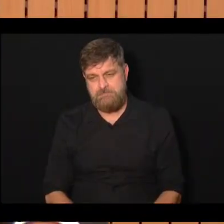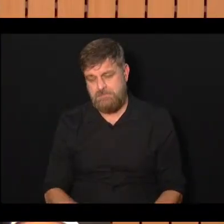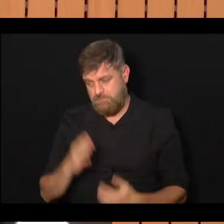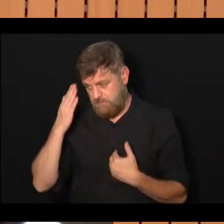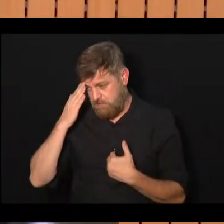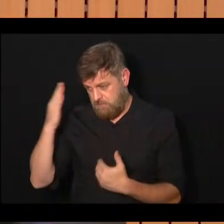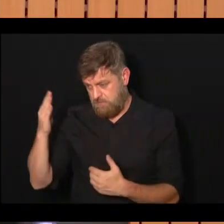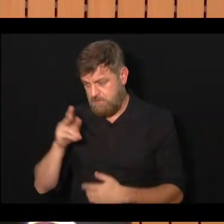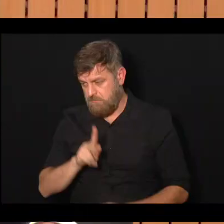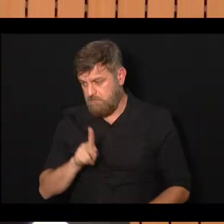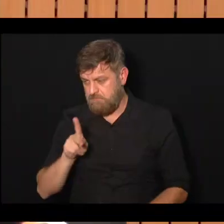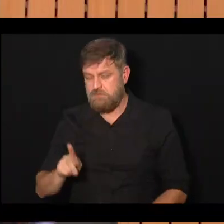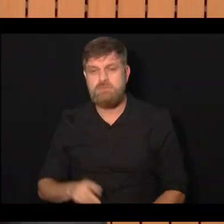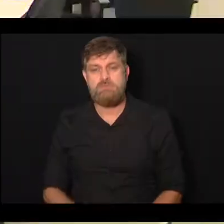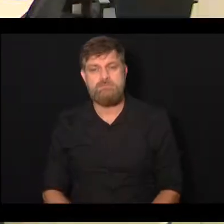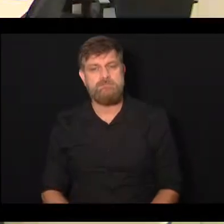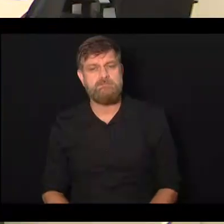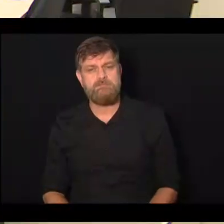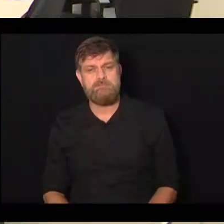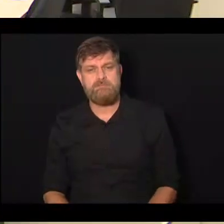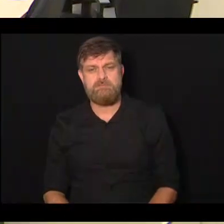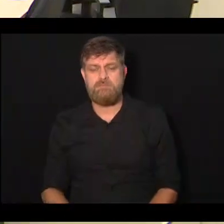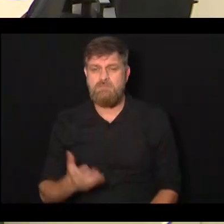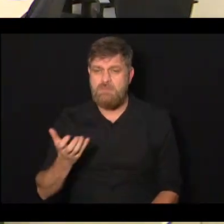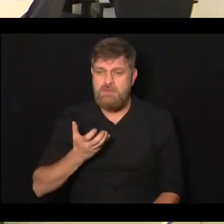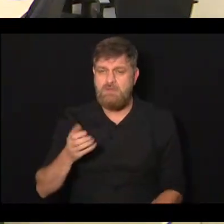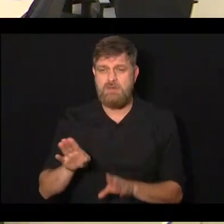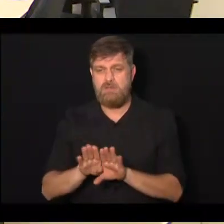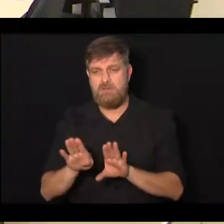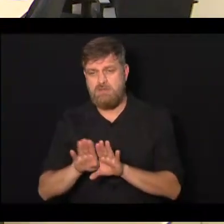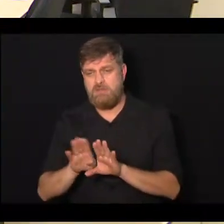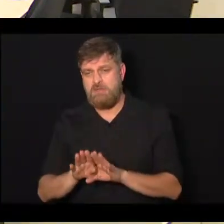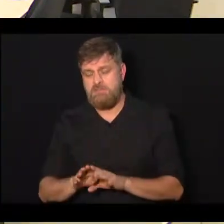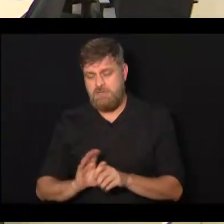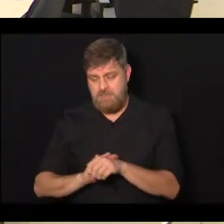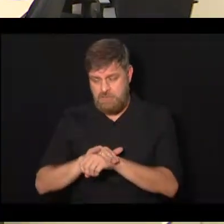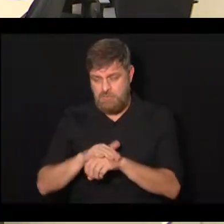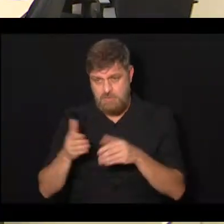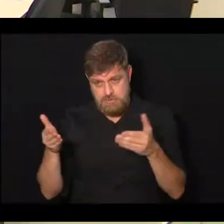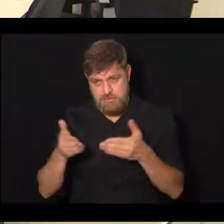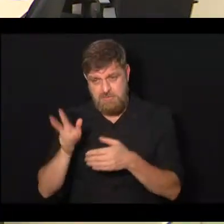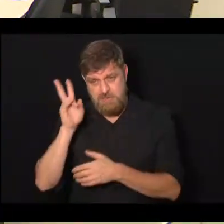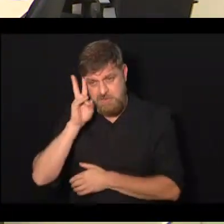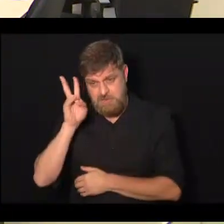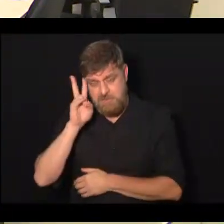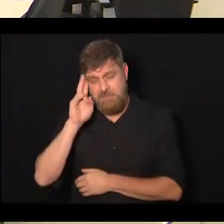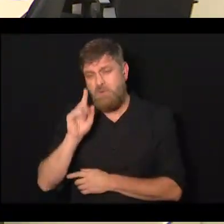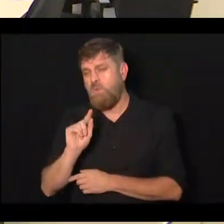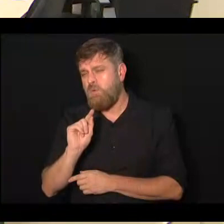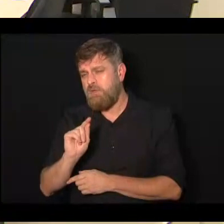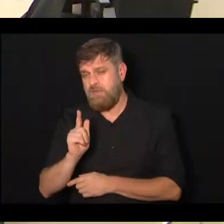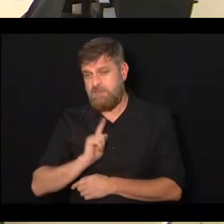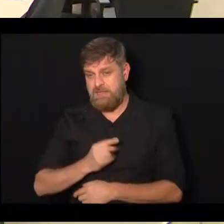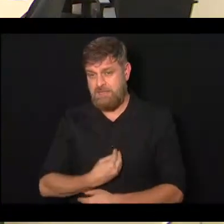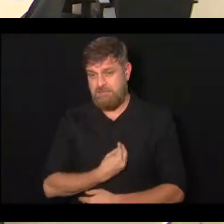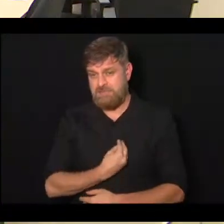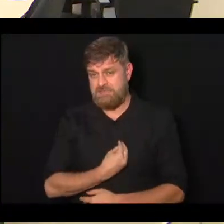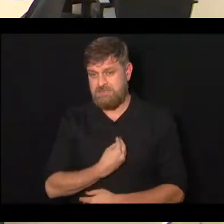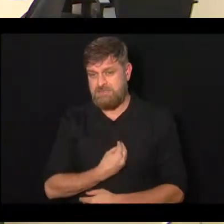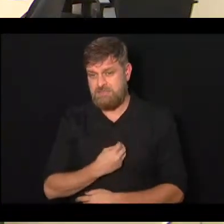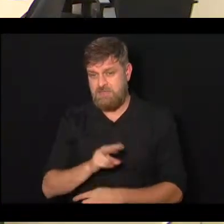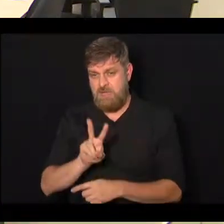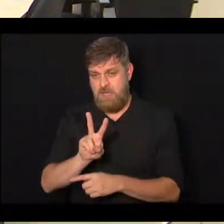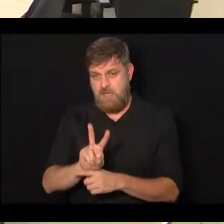ordem, senhor presidente. Pois não, vereador. Senhor presidente, eu queria consignar nessa noite, nessa casa, a presença do Vinícius